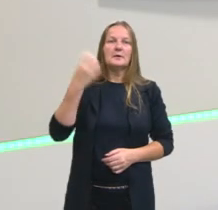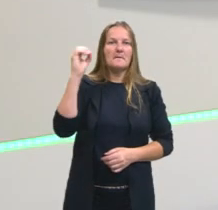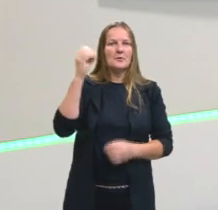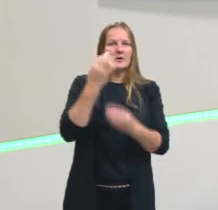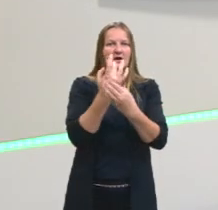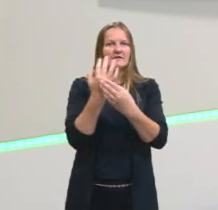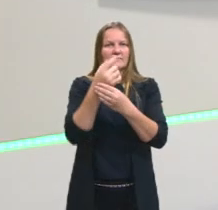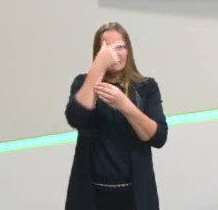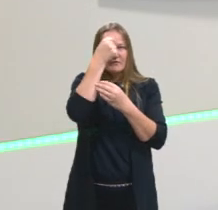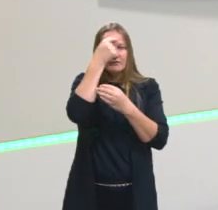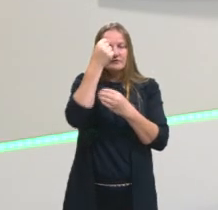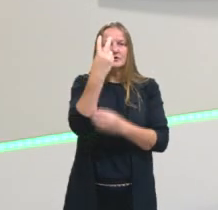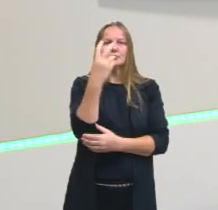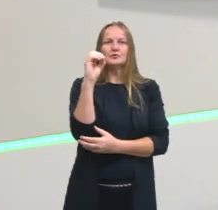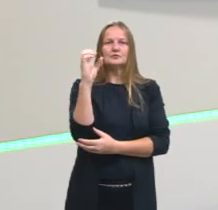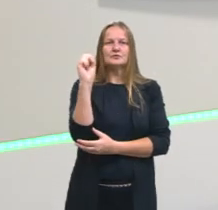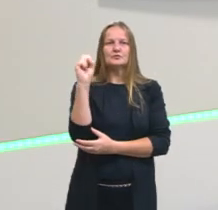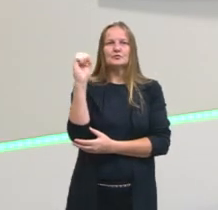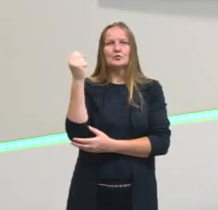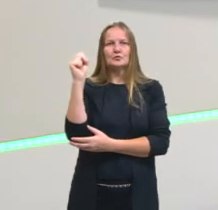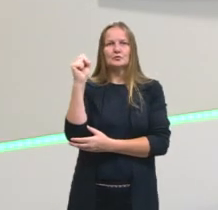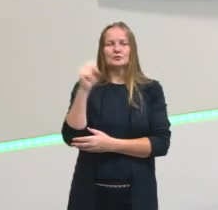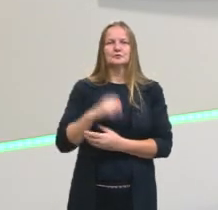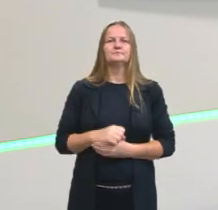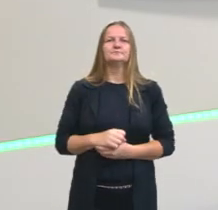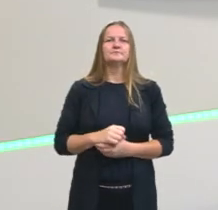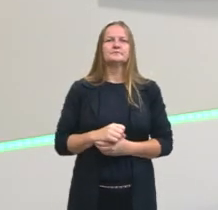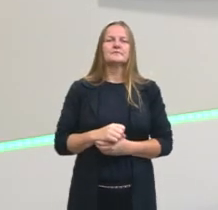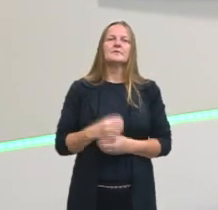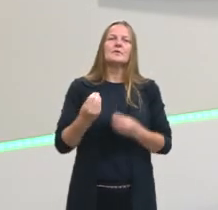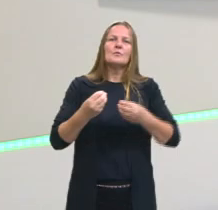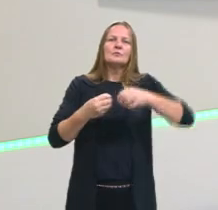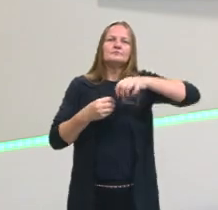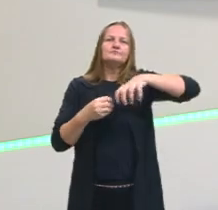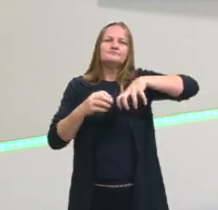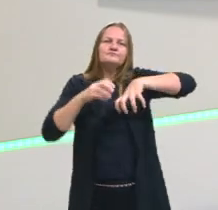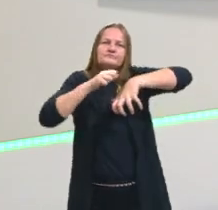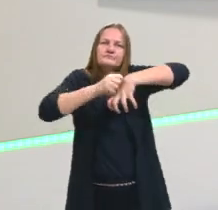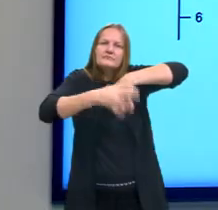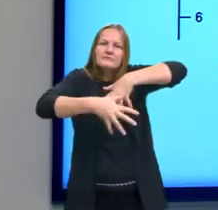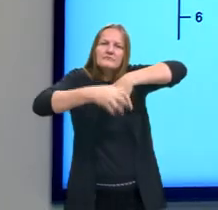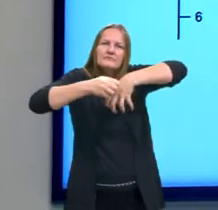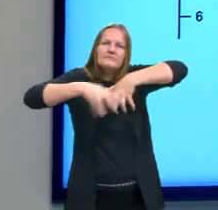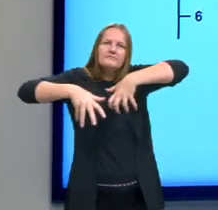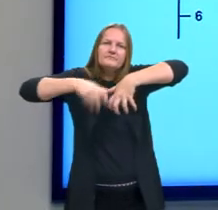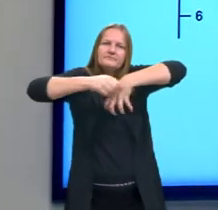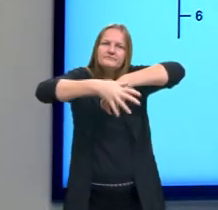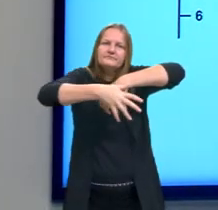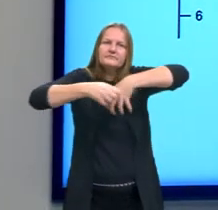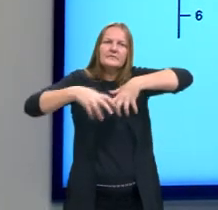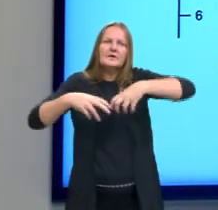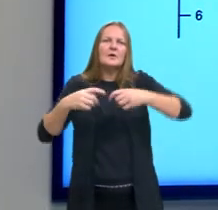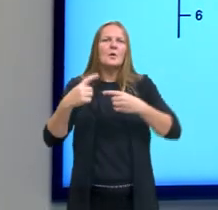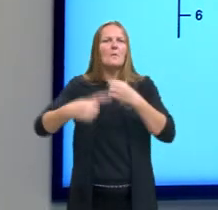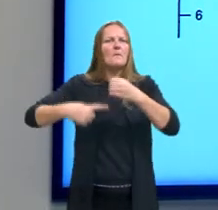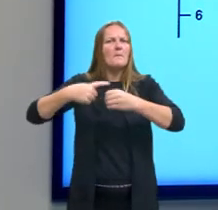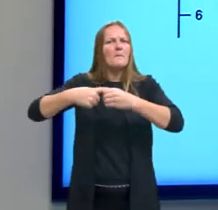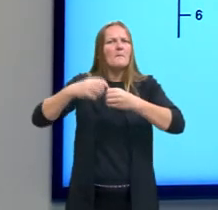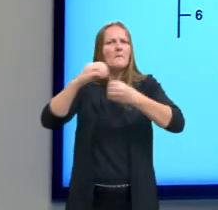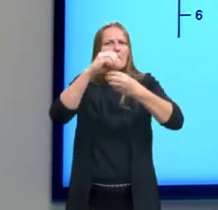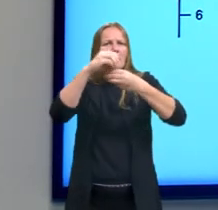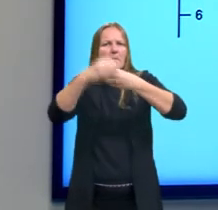2008 a árvore filogenética a seguir que a baseado em dados moleculares